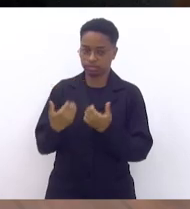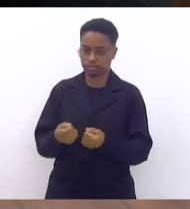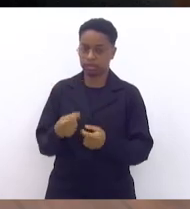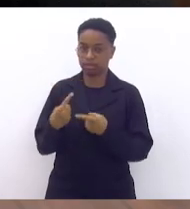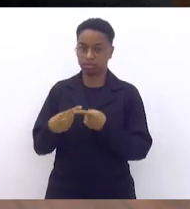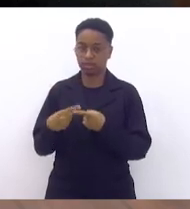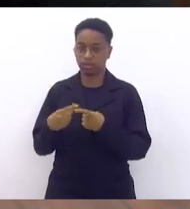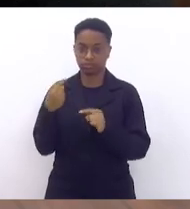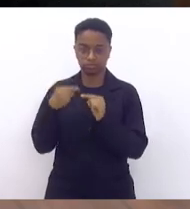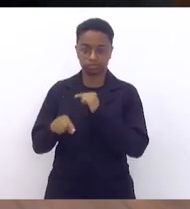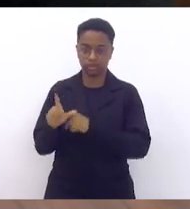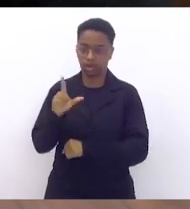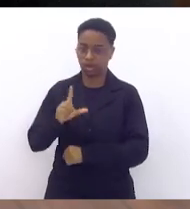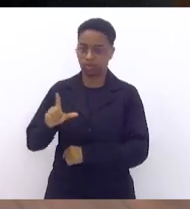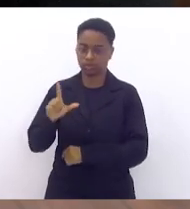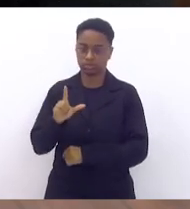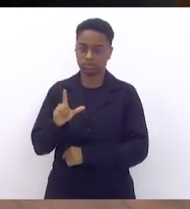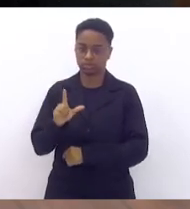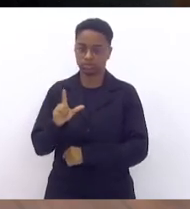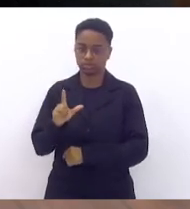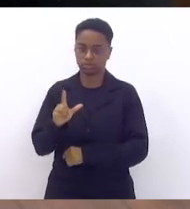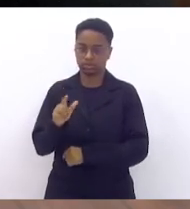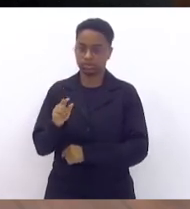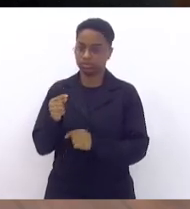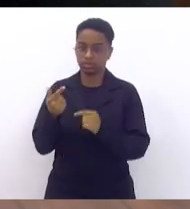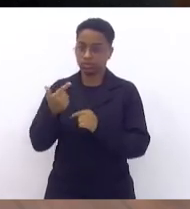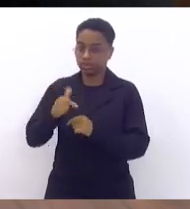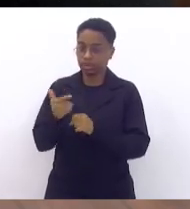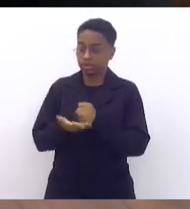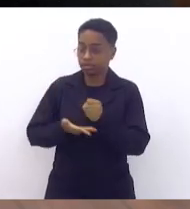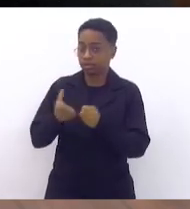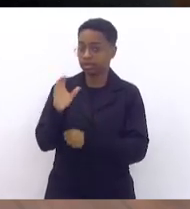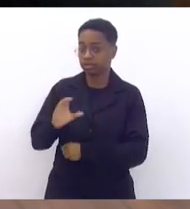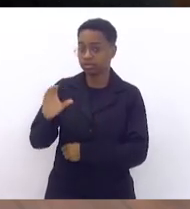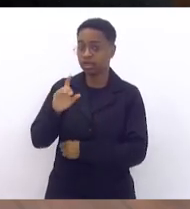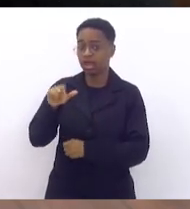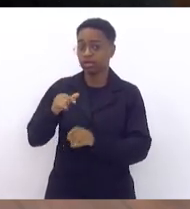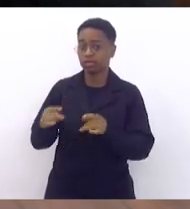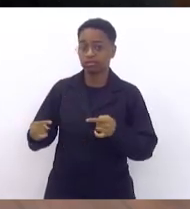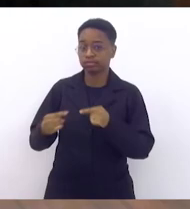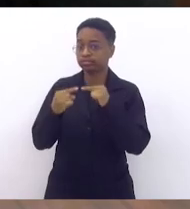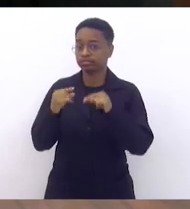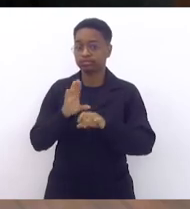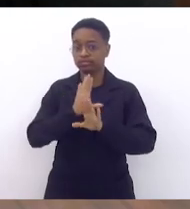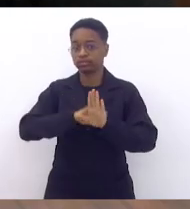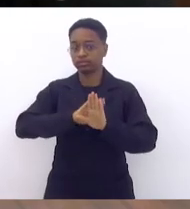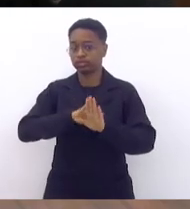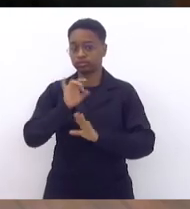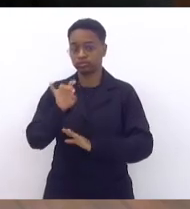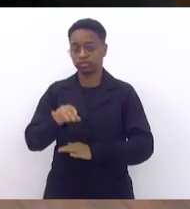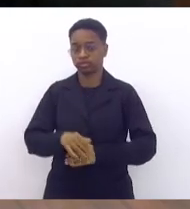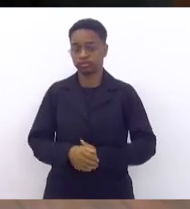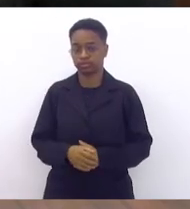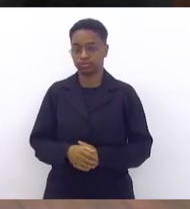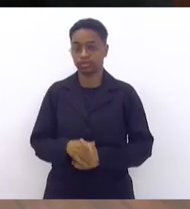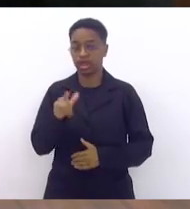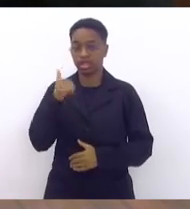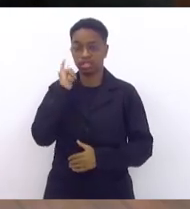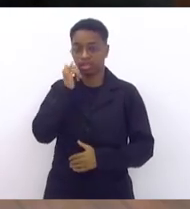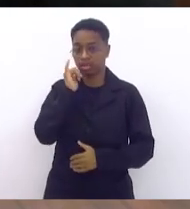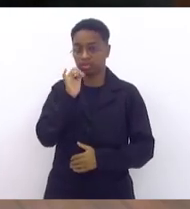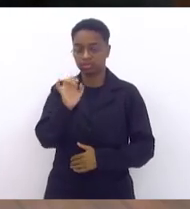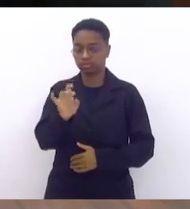ele é ilógico. Ele não é científico, ele é ideológico. Ele é uma